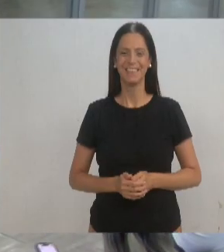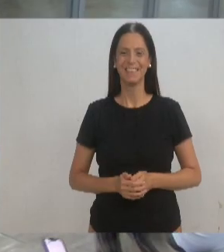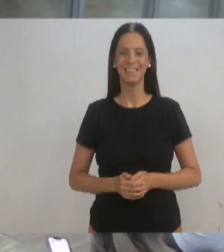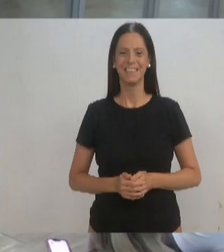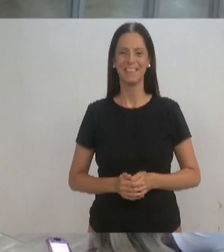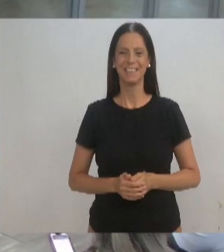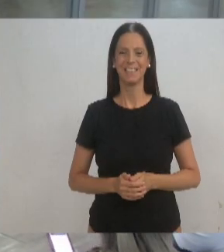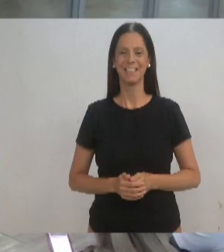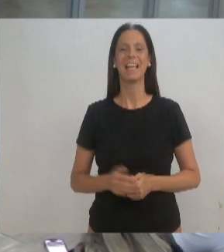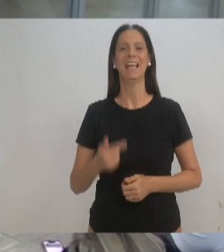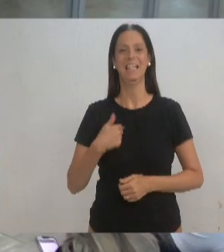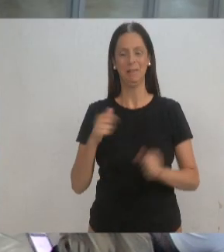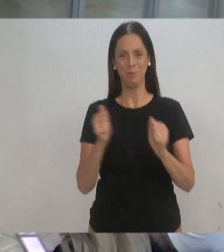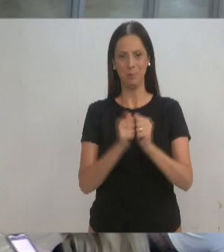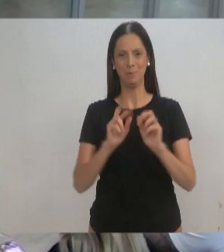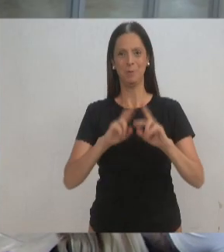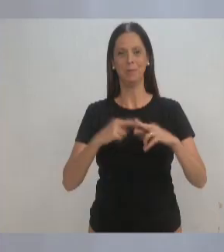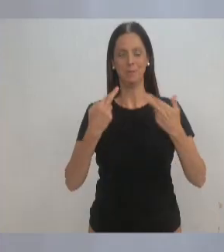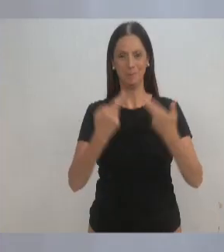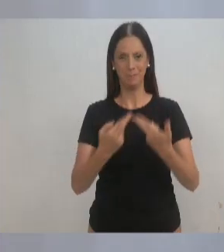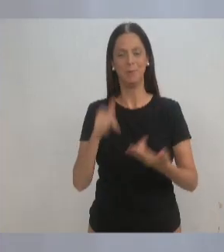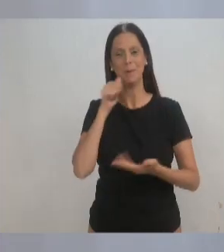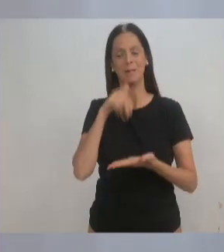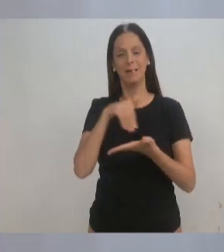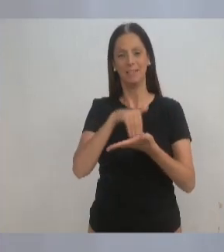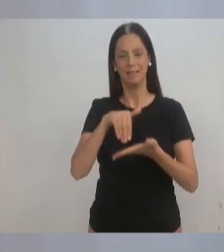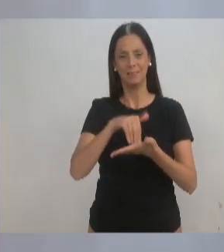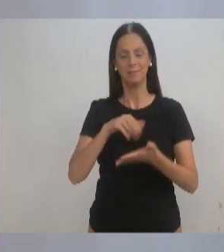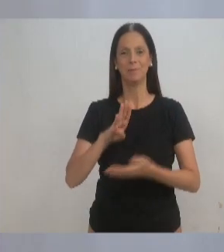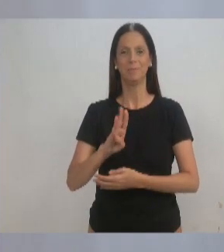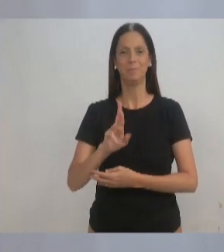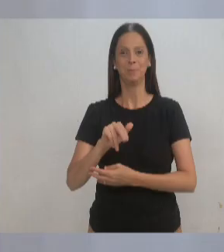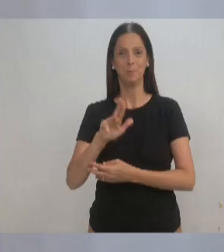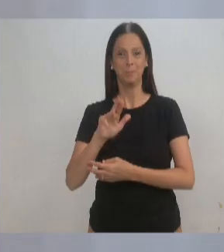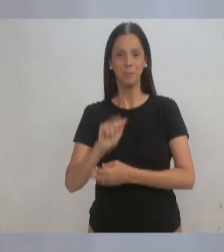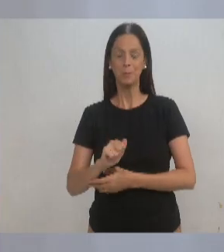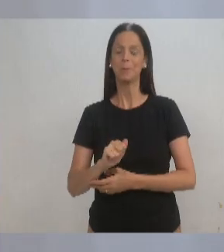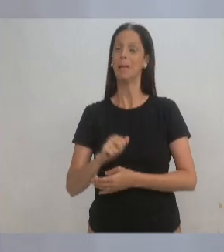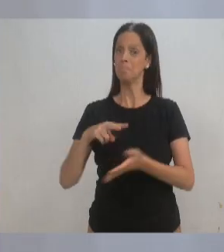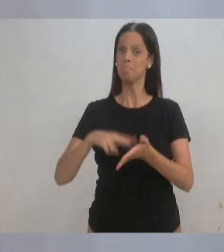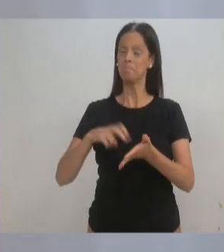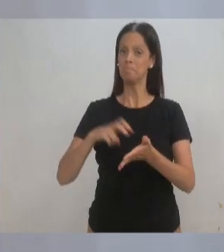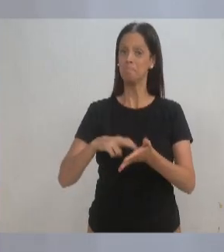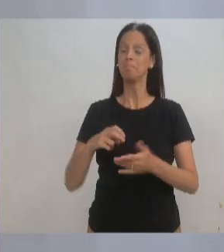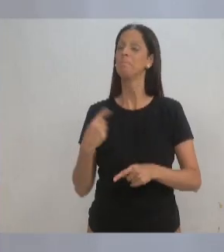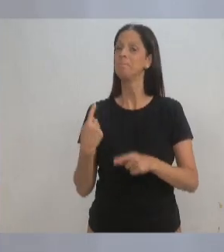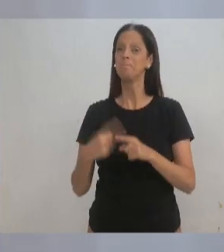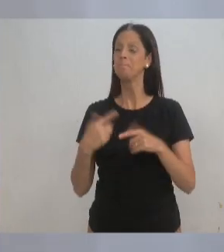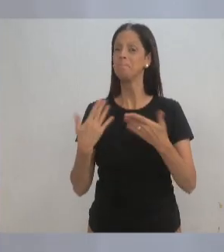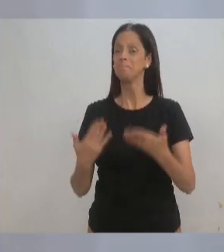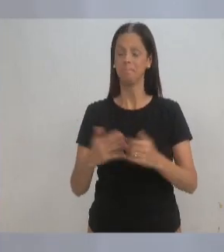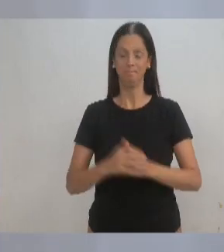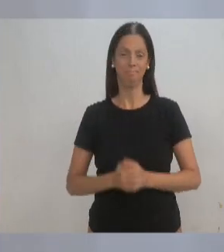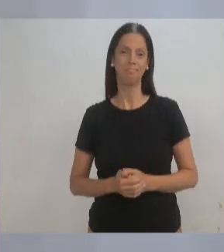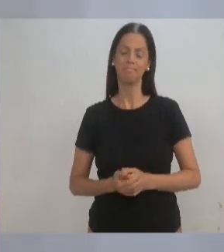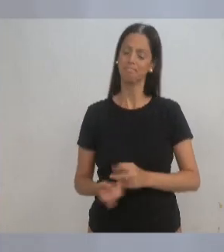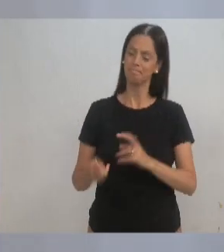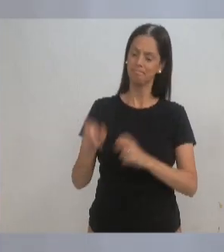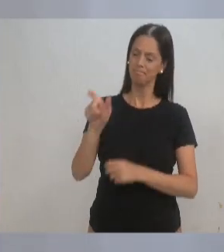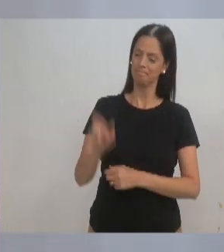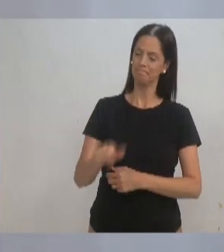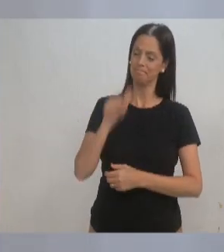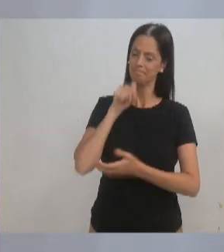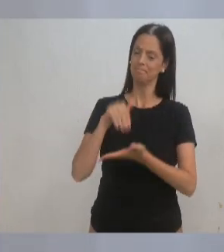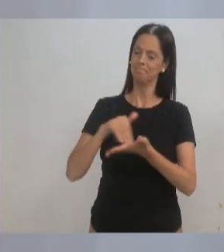Eu estive reunido com a secretária Bruna e fiquei muito contente. Primeiro, pela vontade que a secretária